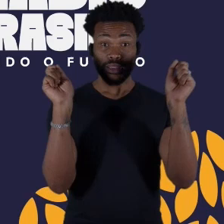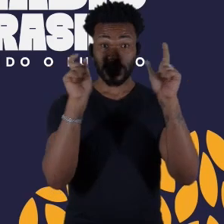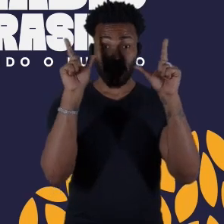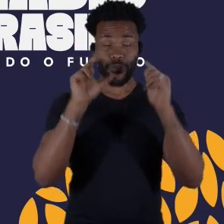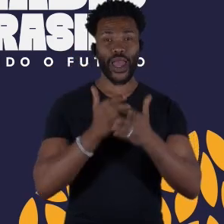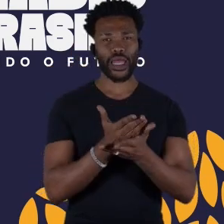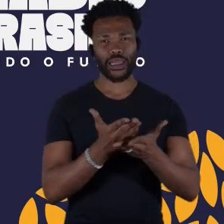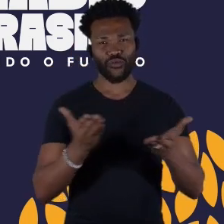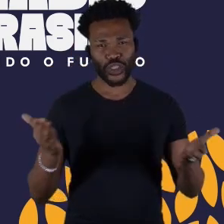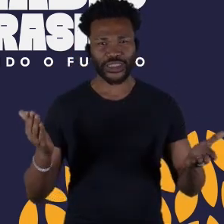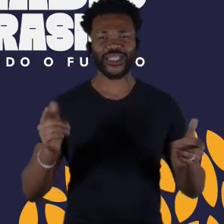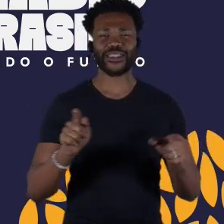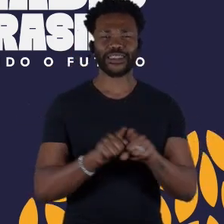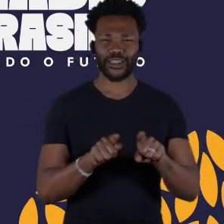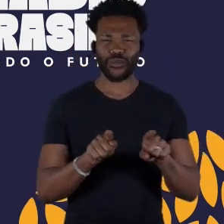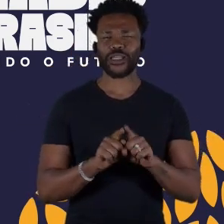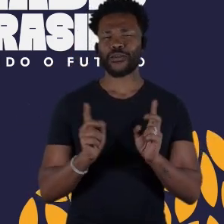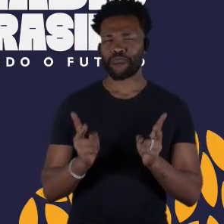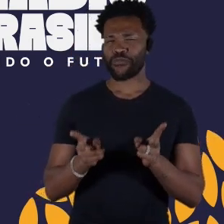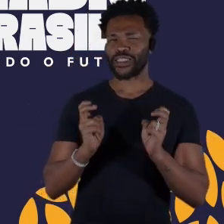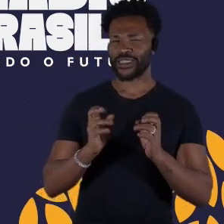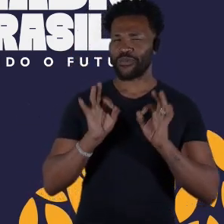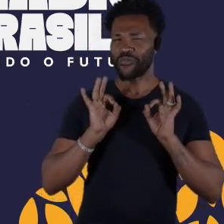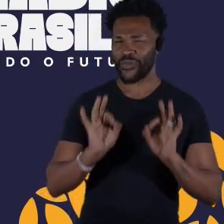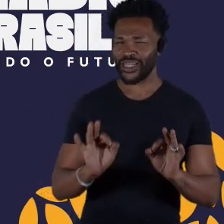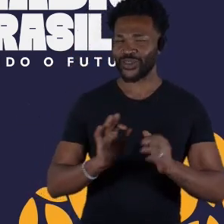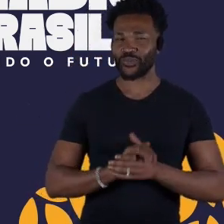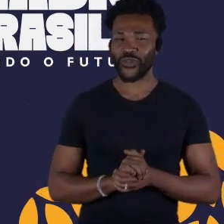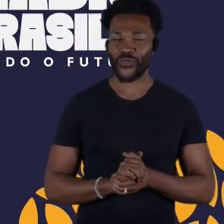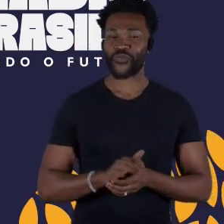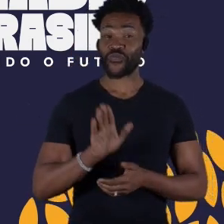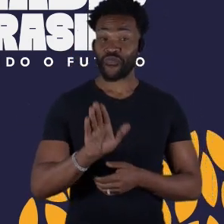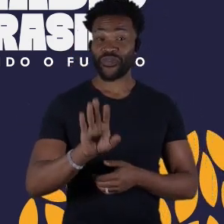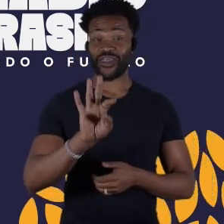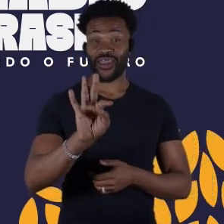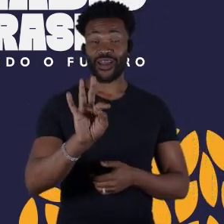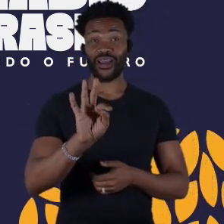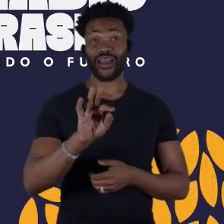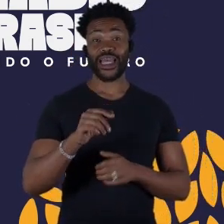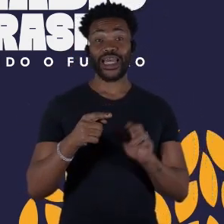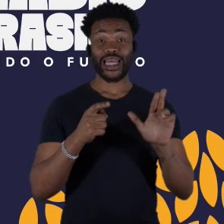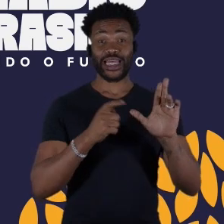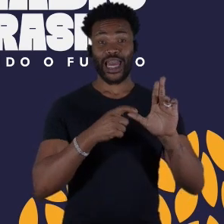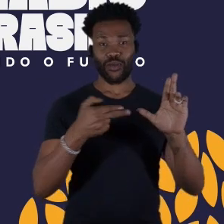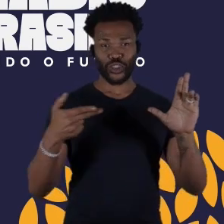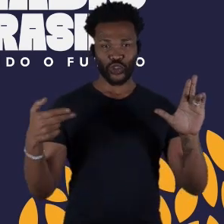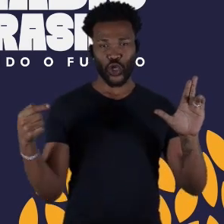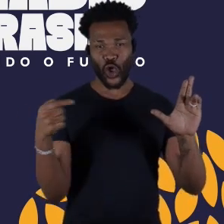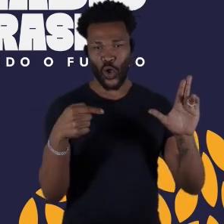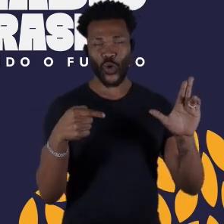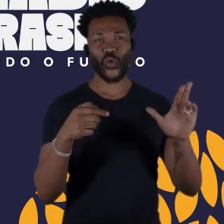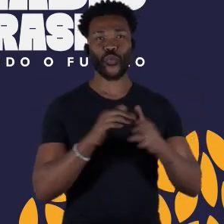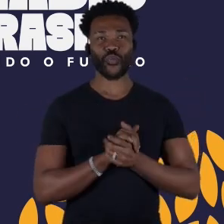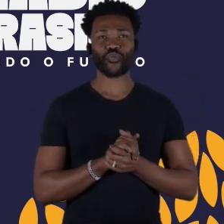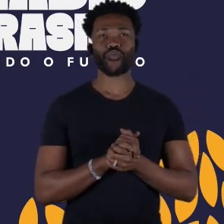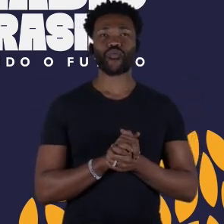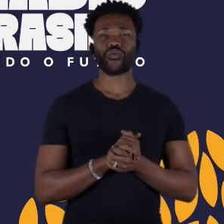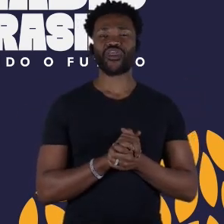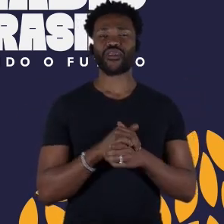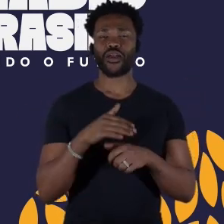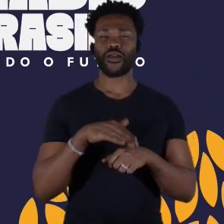efeito adverso é somnolência. Mas canabidiol as